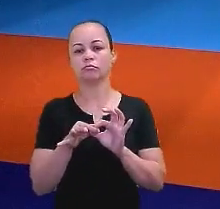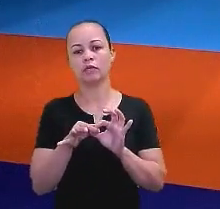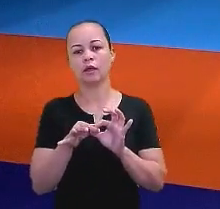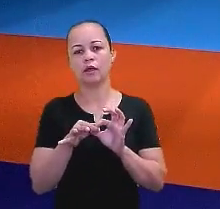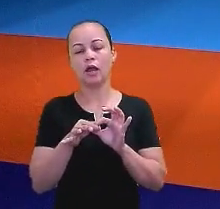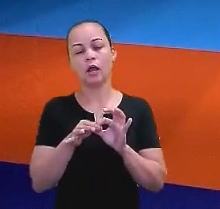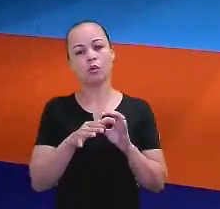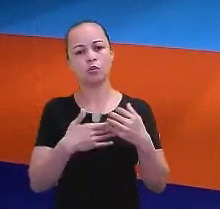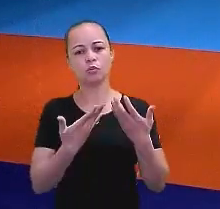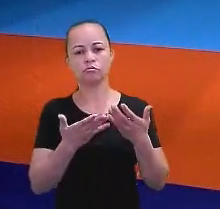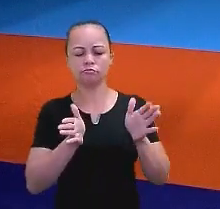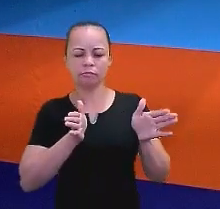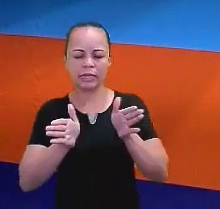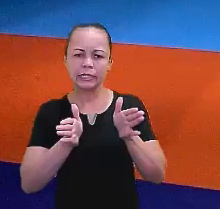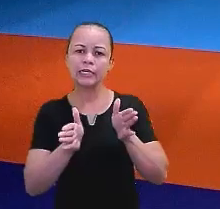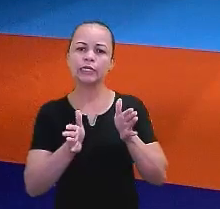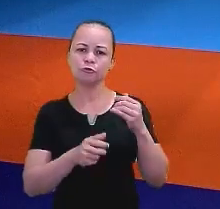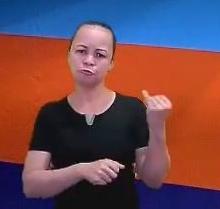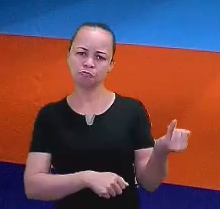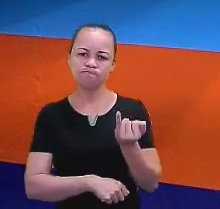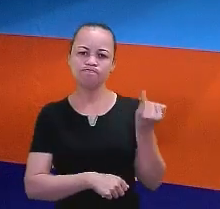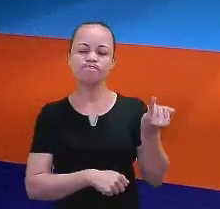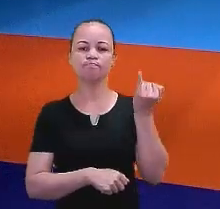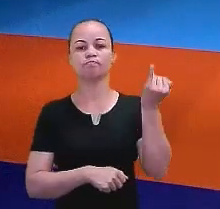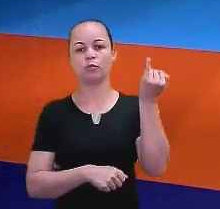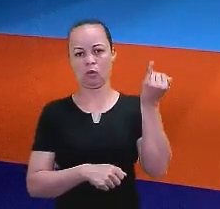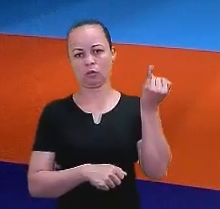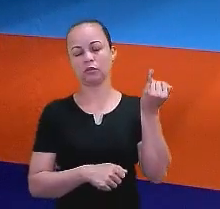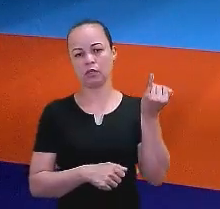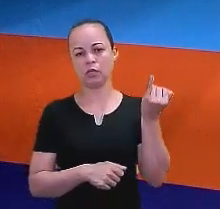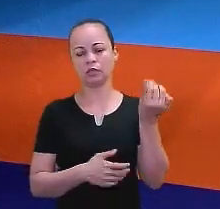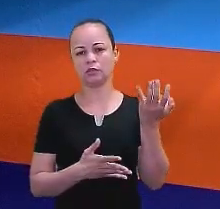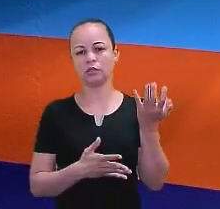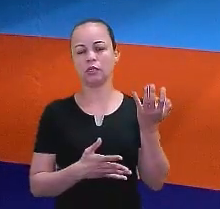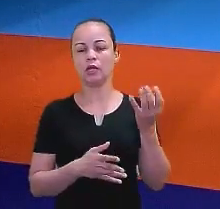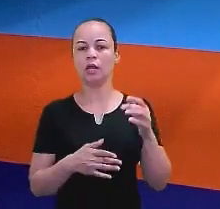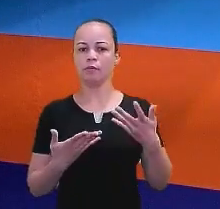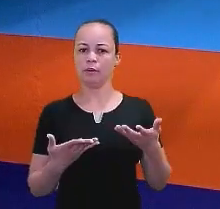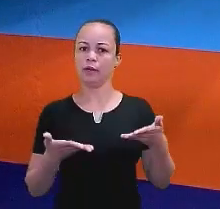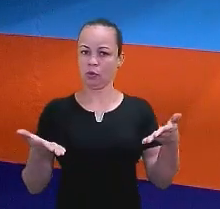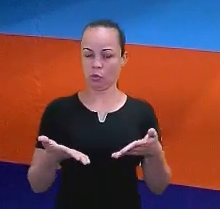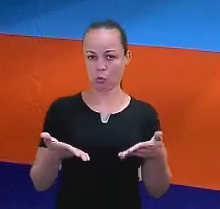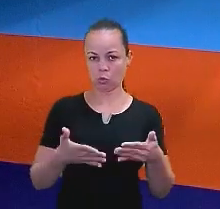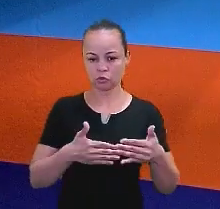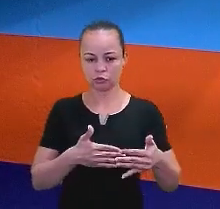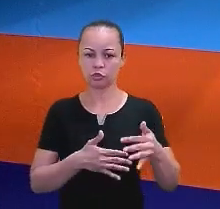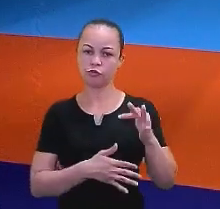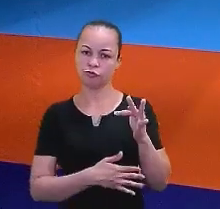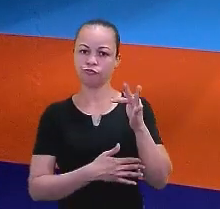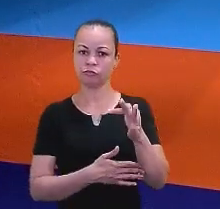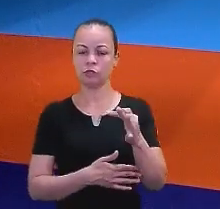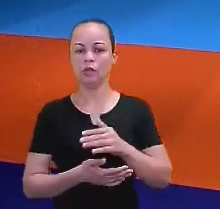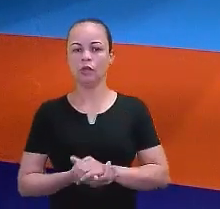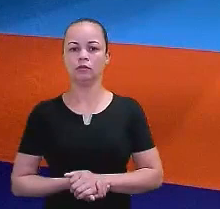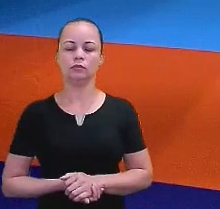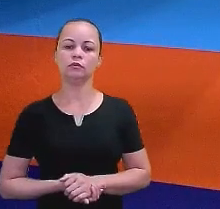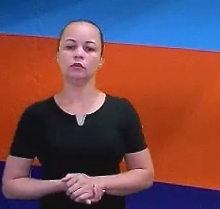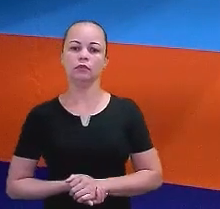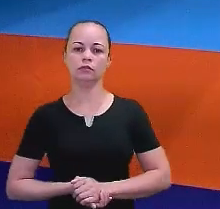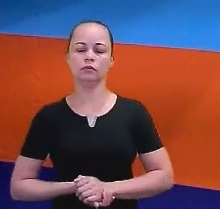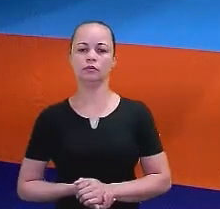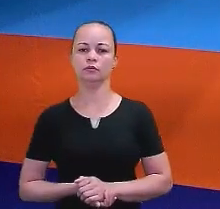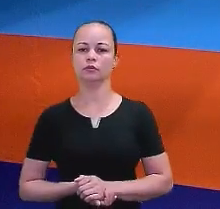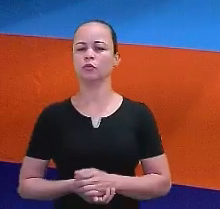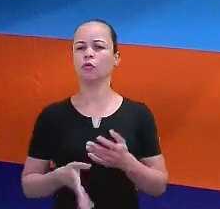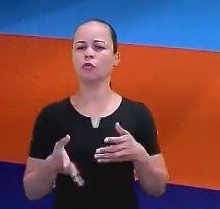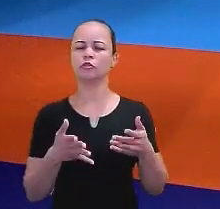período que é primordial para a atualidade. Então, como eu já